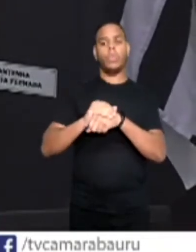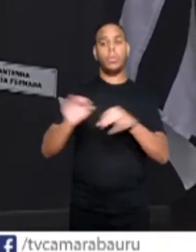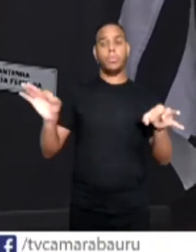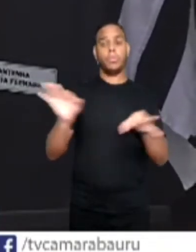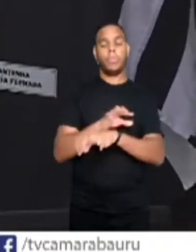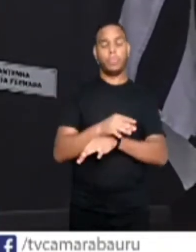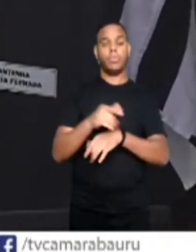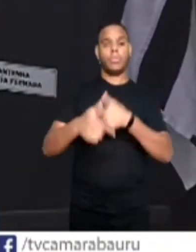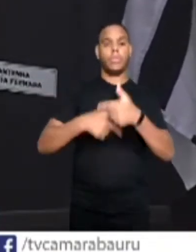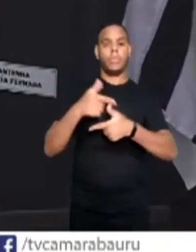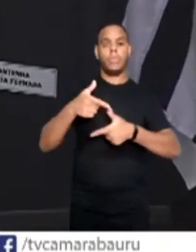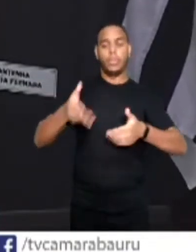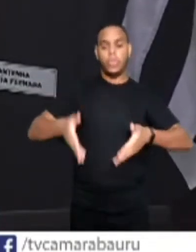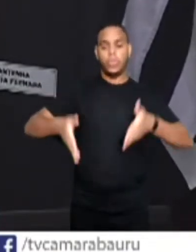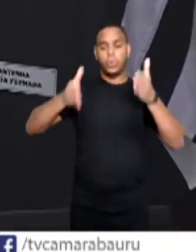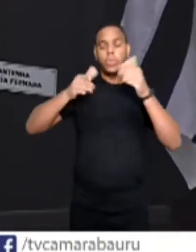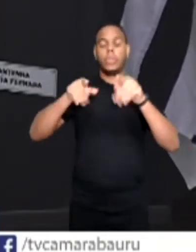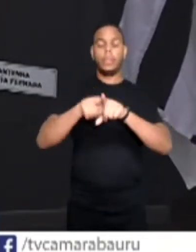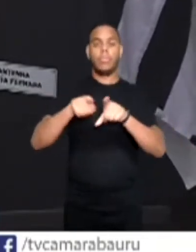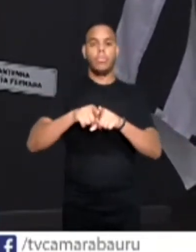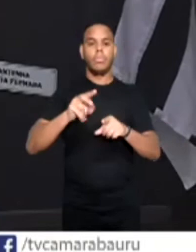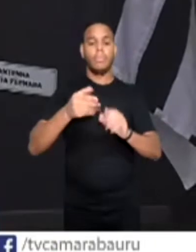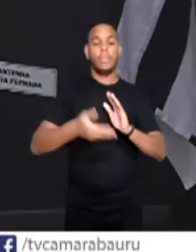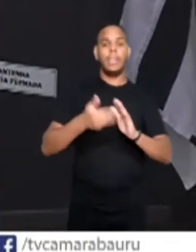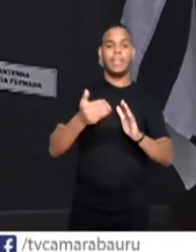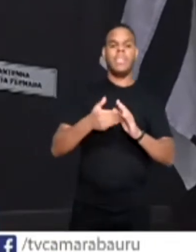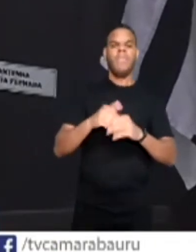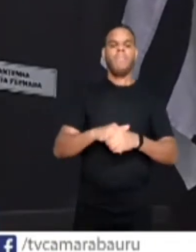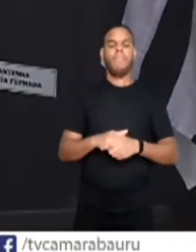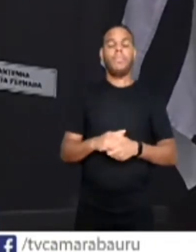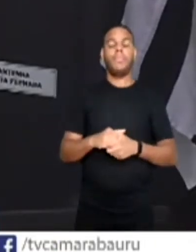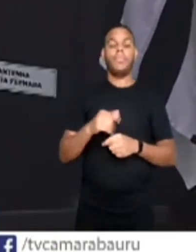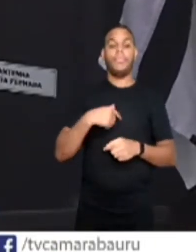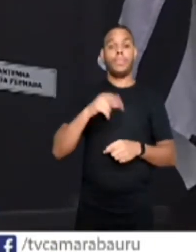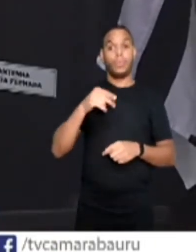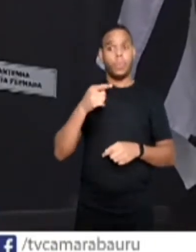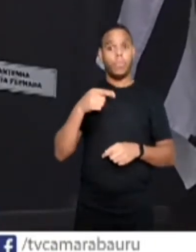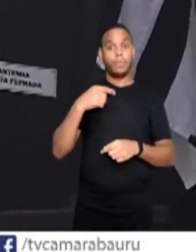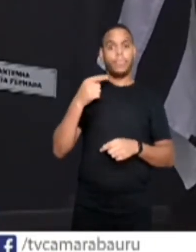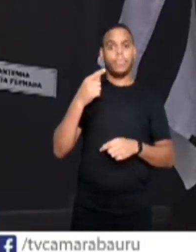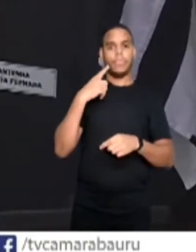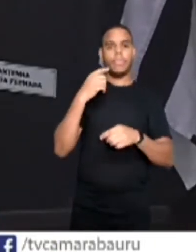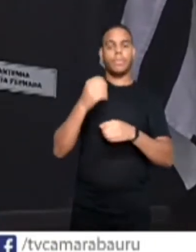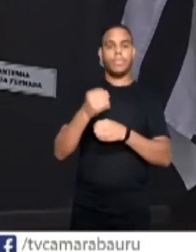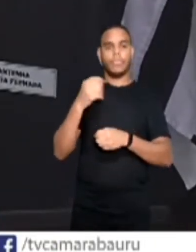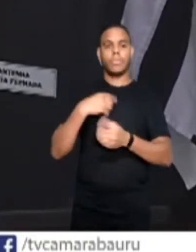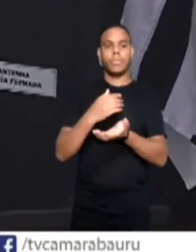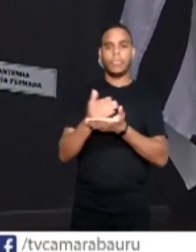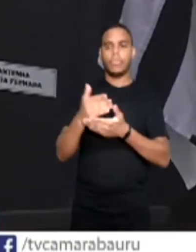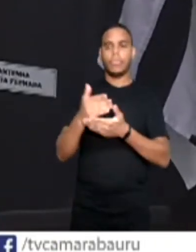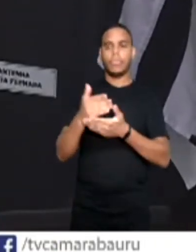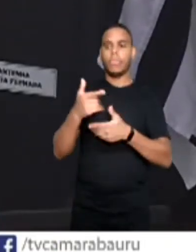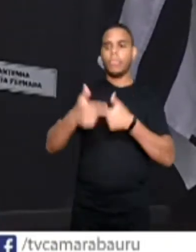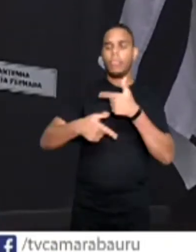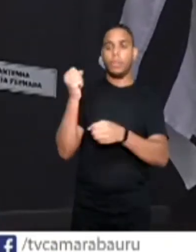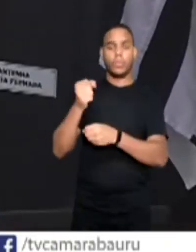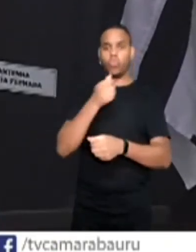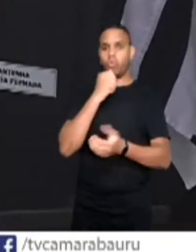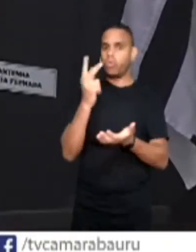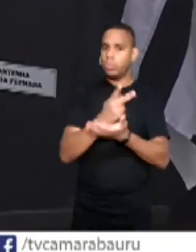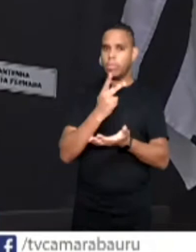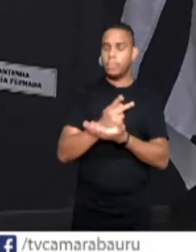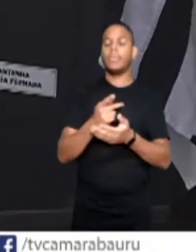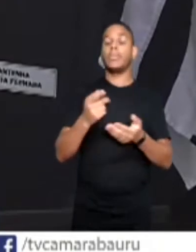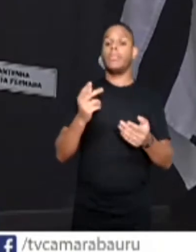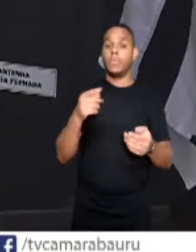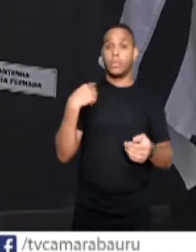via. Obviamente, vai ser retirado aquele canteiro central, que nunca que era para iniciar a implantação dele, para ver que nós, de fato,